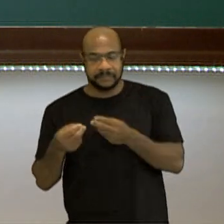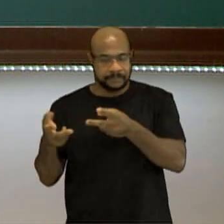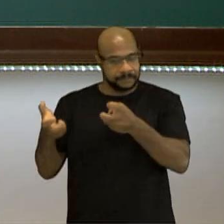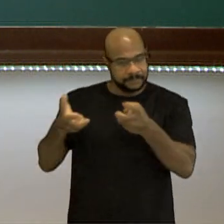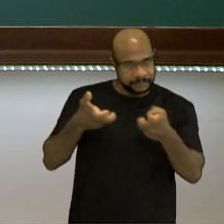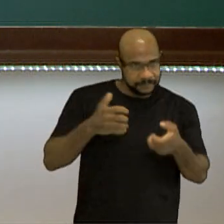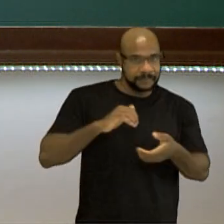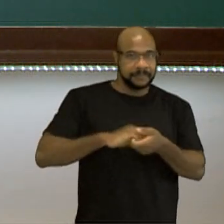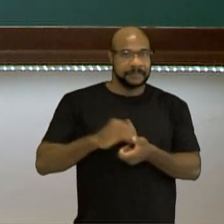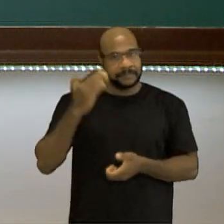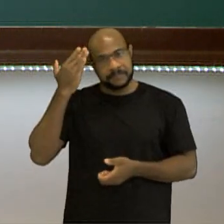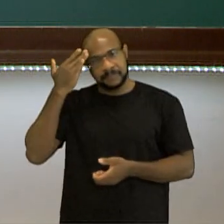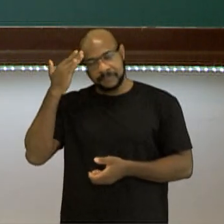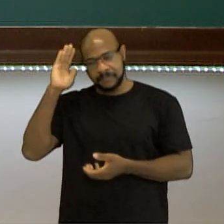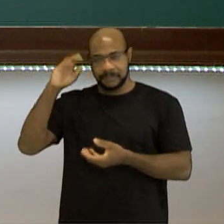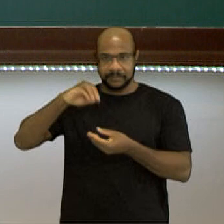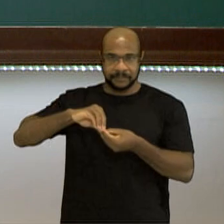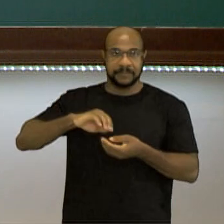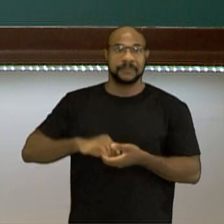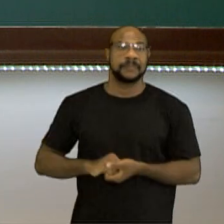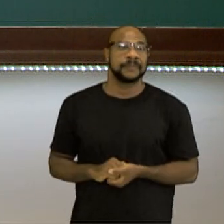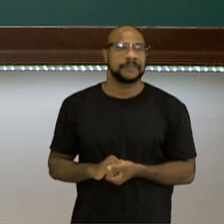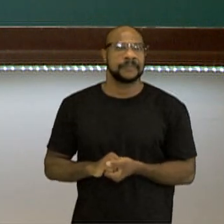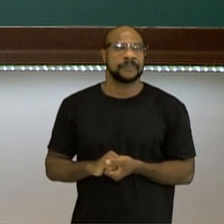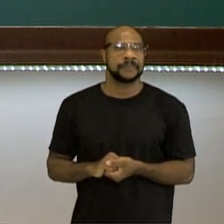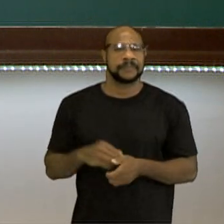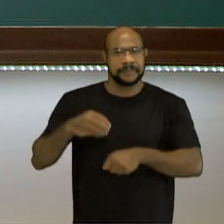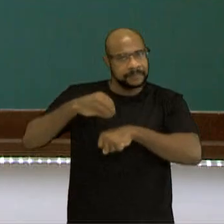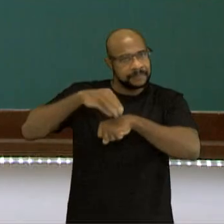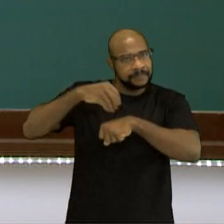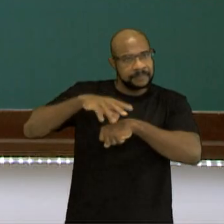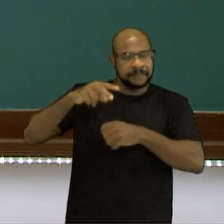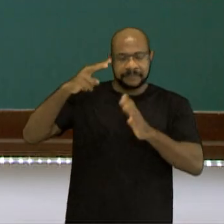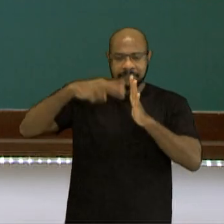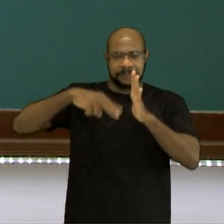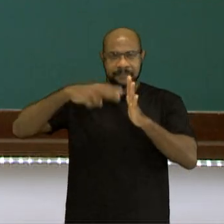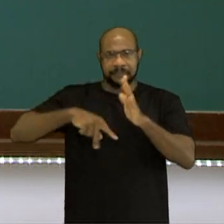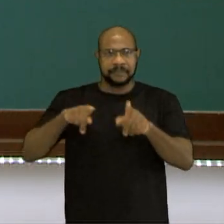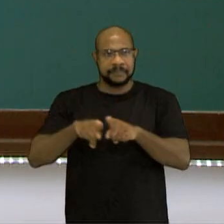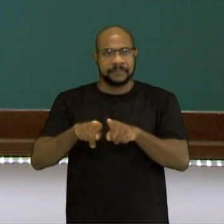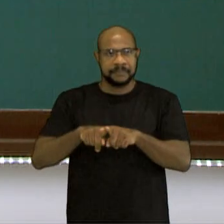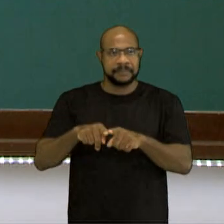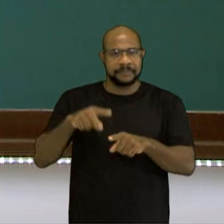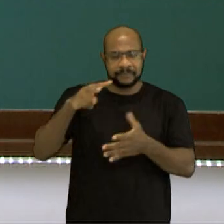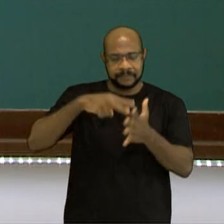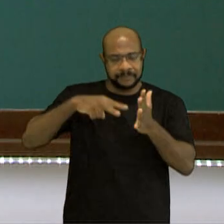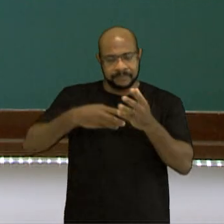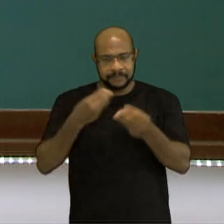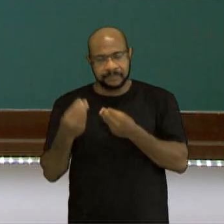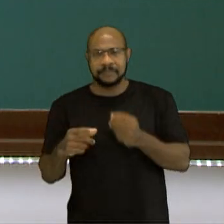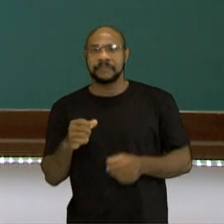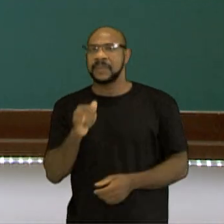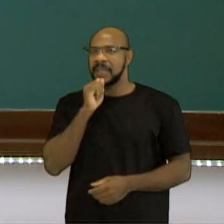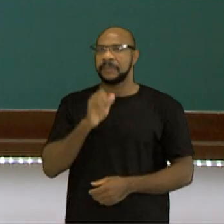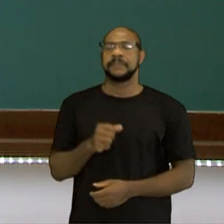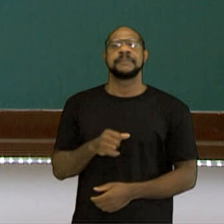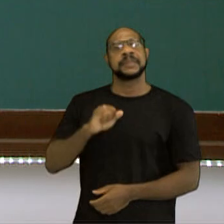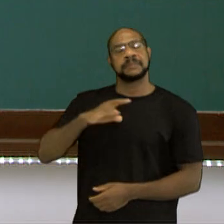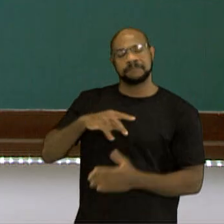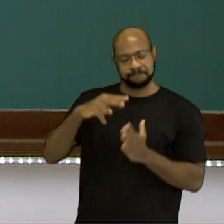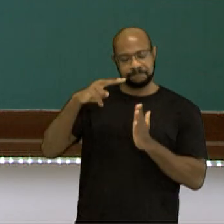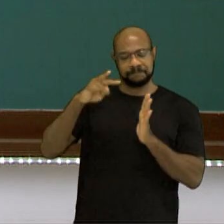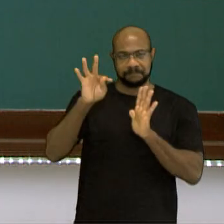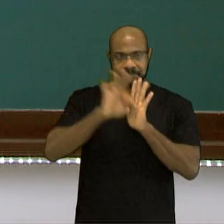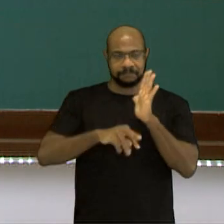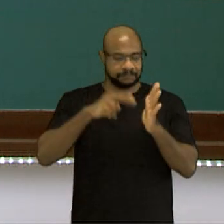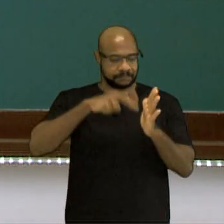Comprehension, ok? Então, let's go! Dicas para leitura e interpretação. Então, você tem um texto lá, como é que você vai fazer?